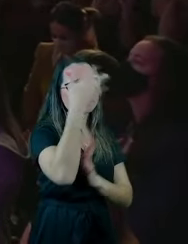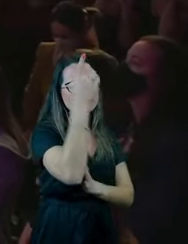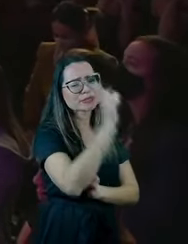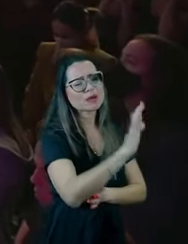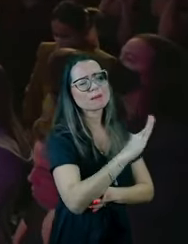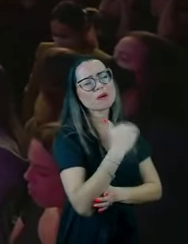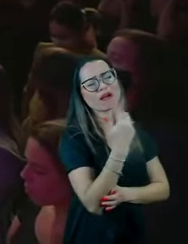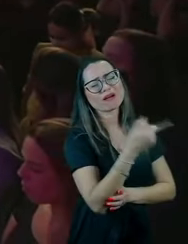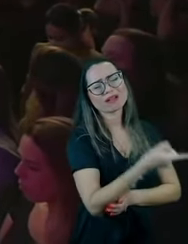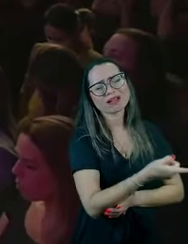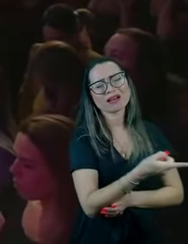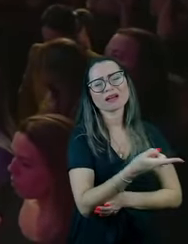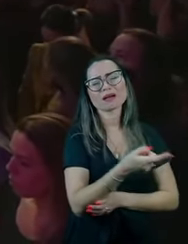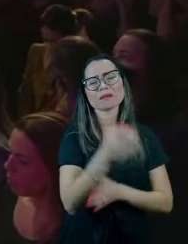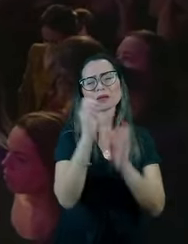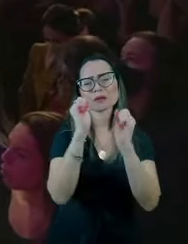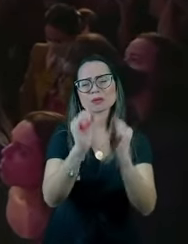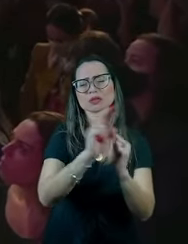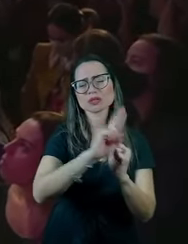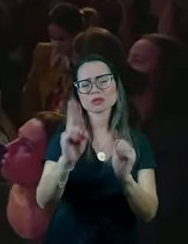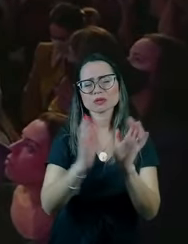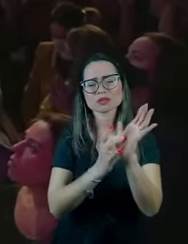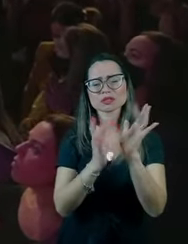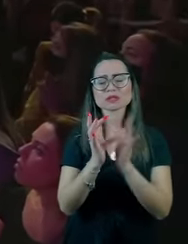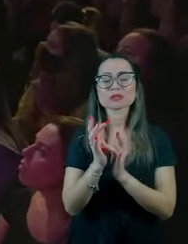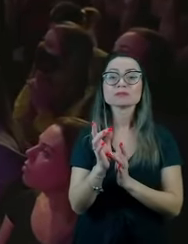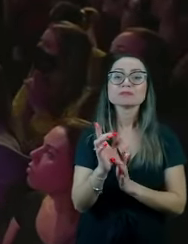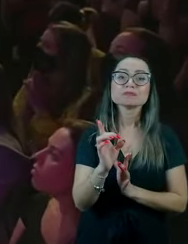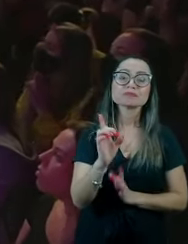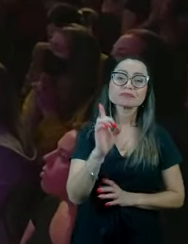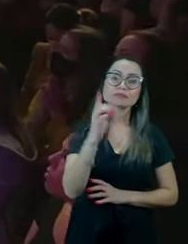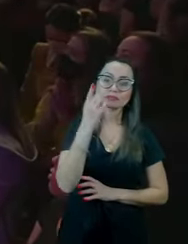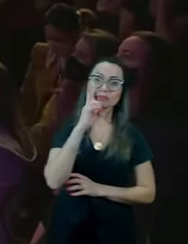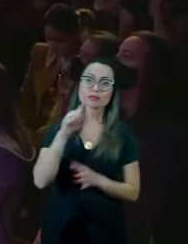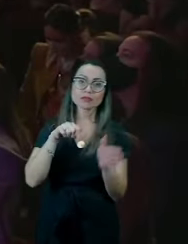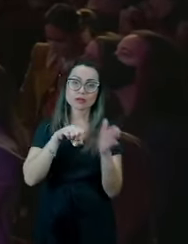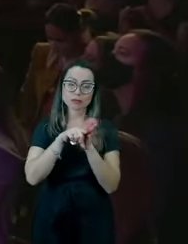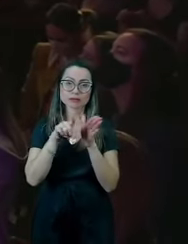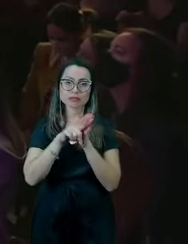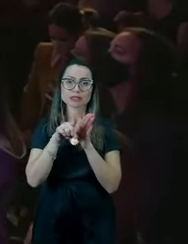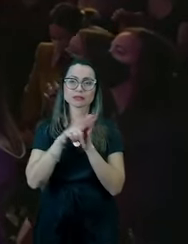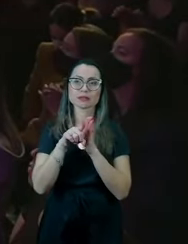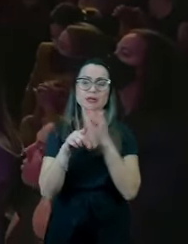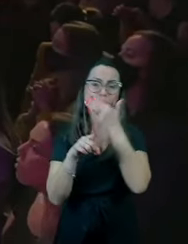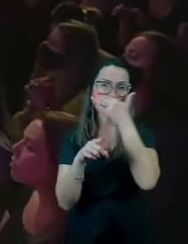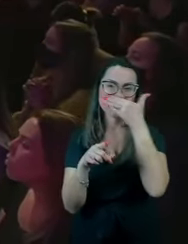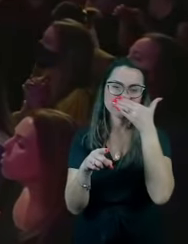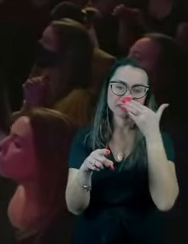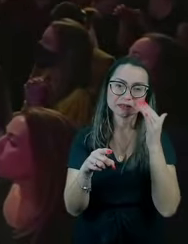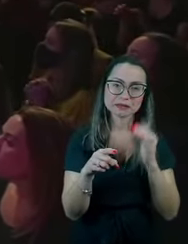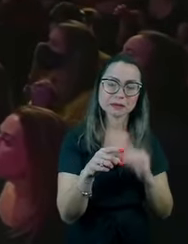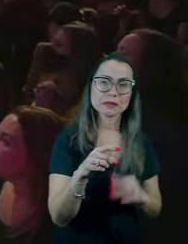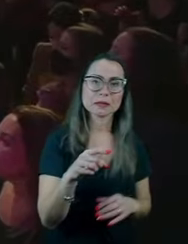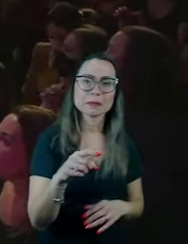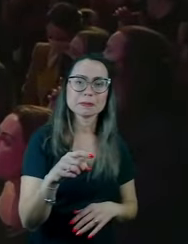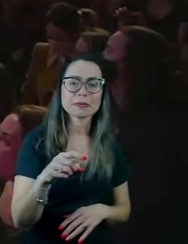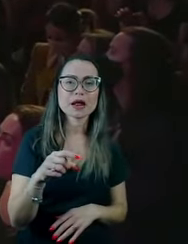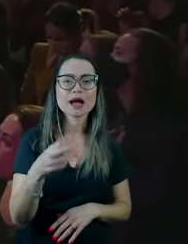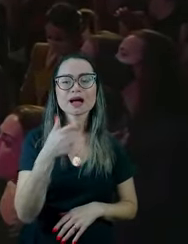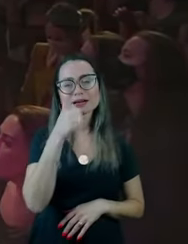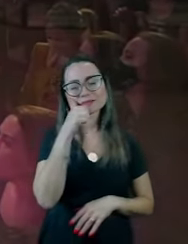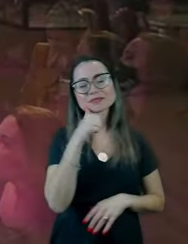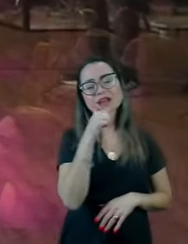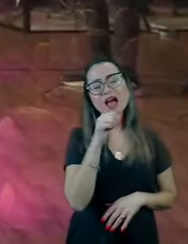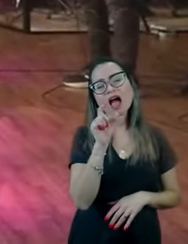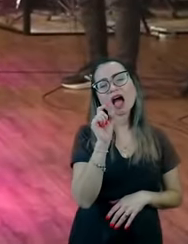no nome de Jesus. Um dia perguntaram para a Madre Teresa, o que é capaz, o que a gente